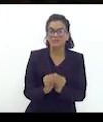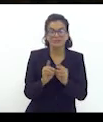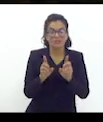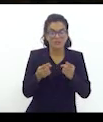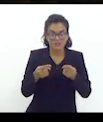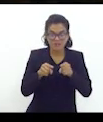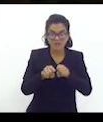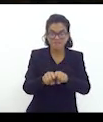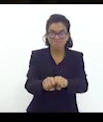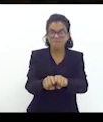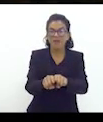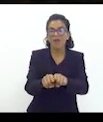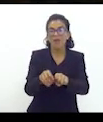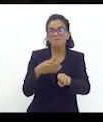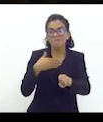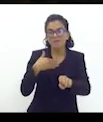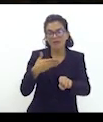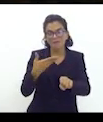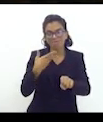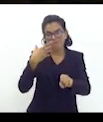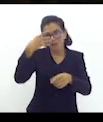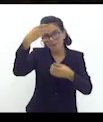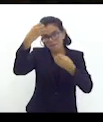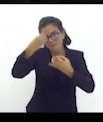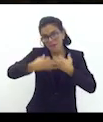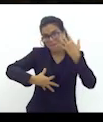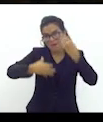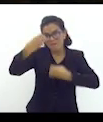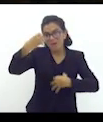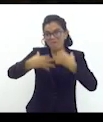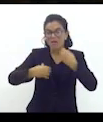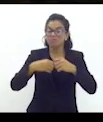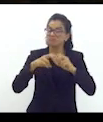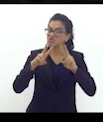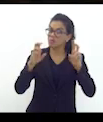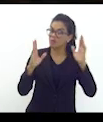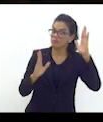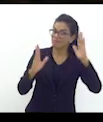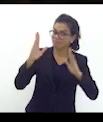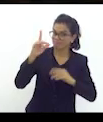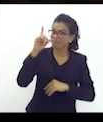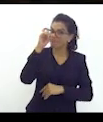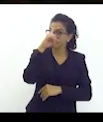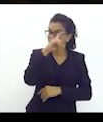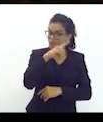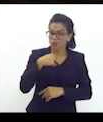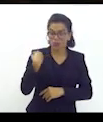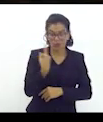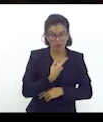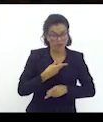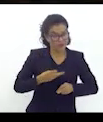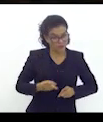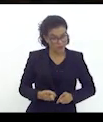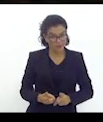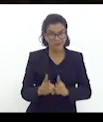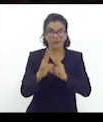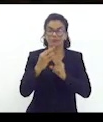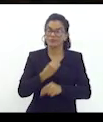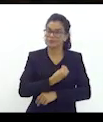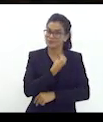as minhas considerações sobre os tempos difíceis que nós continuamos a